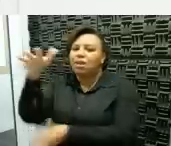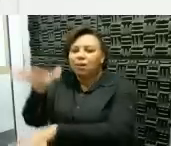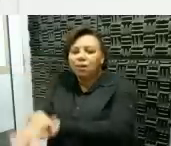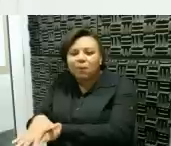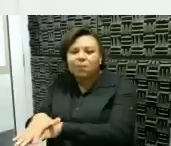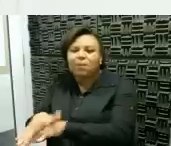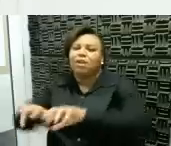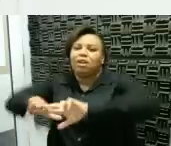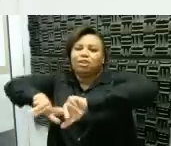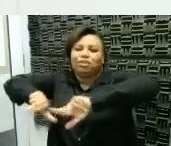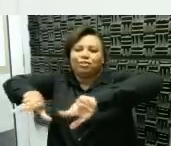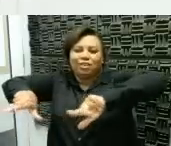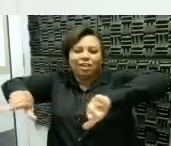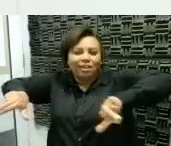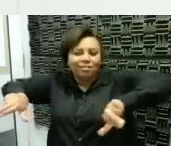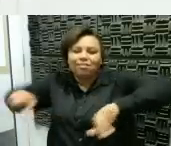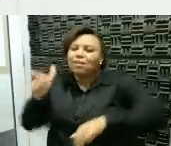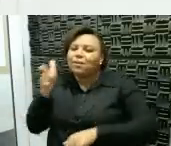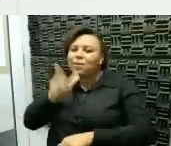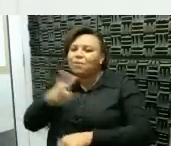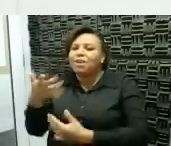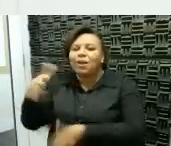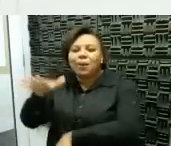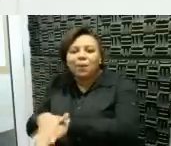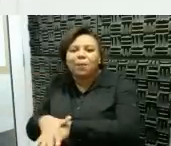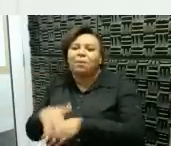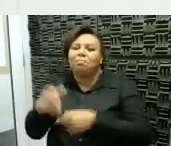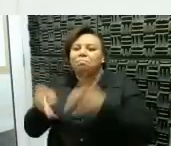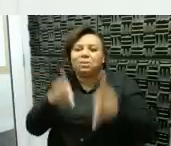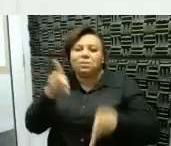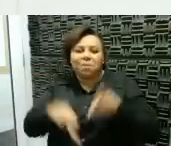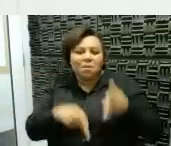incluir as pessoas com um asterisco